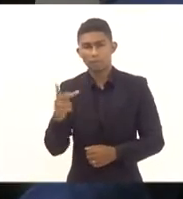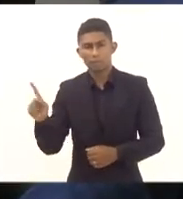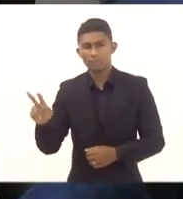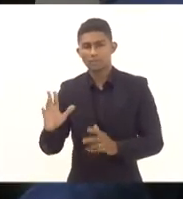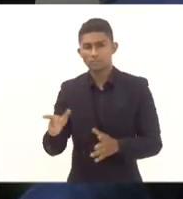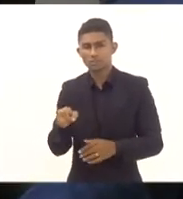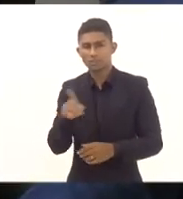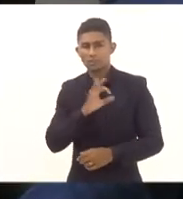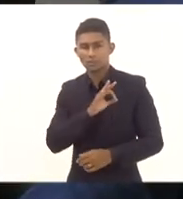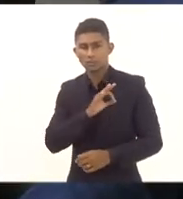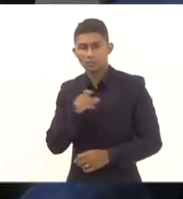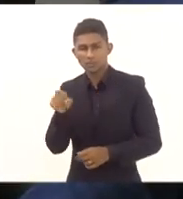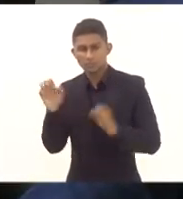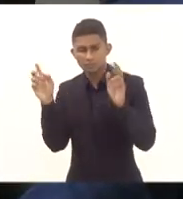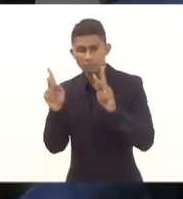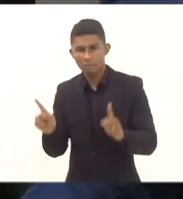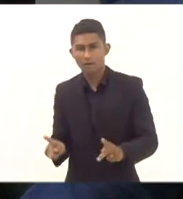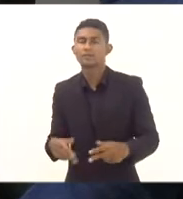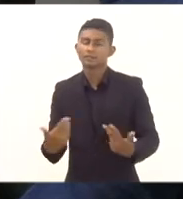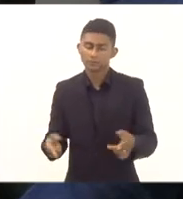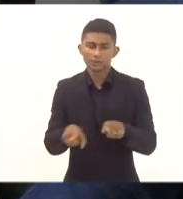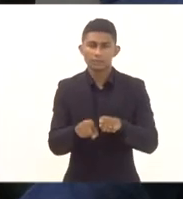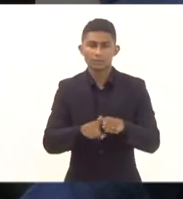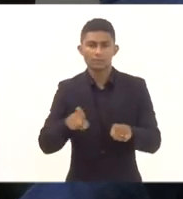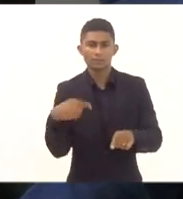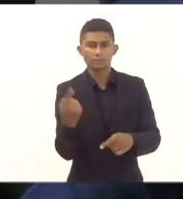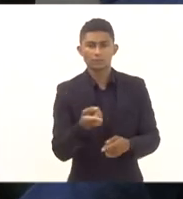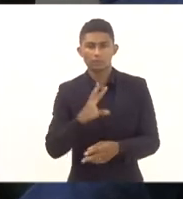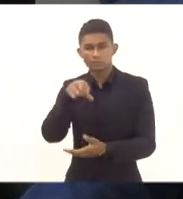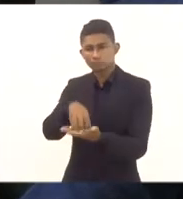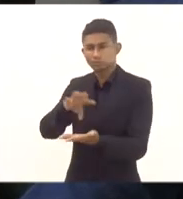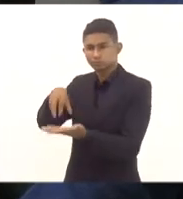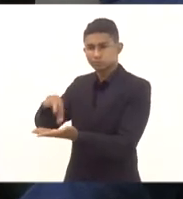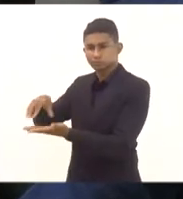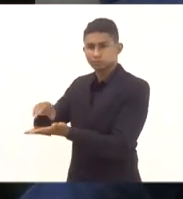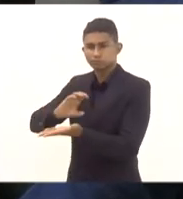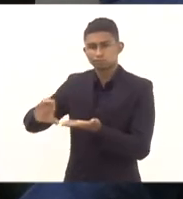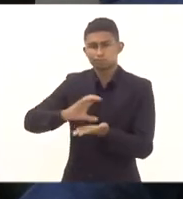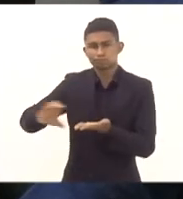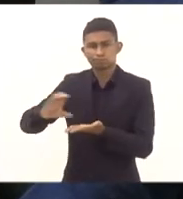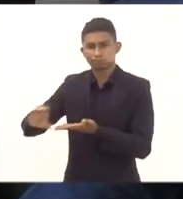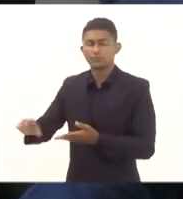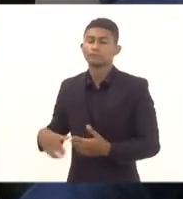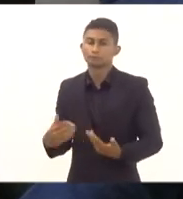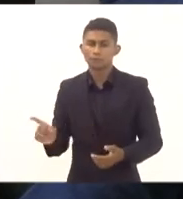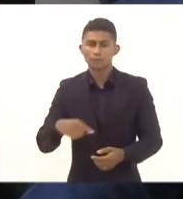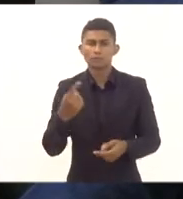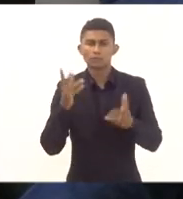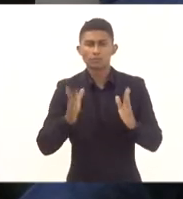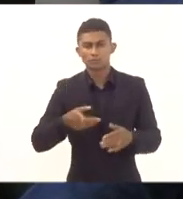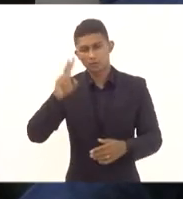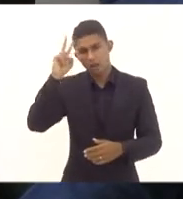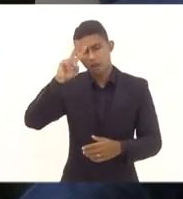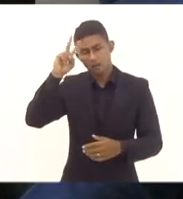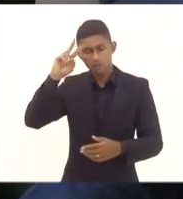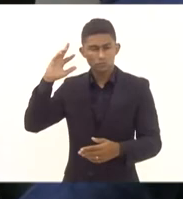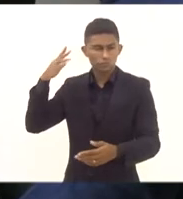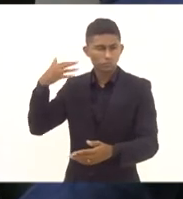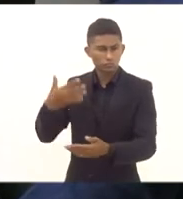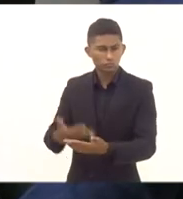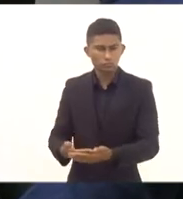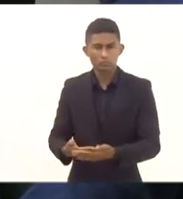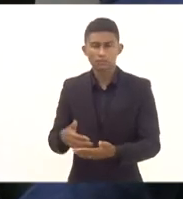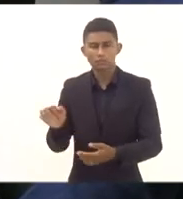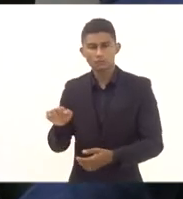pacificadora então e Rio tem um histórico grande de atuação de microcar esse favelas e o